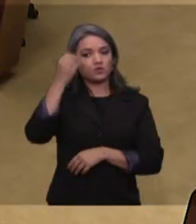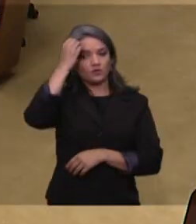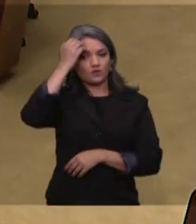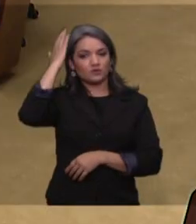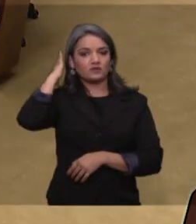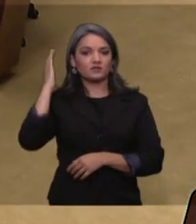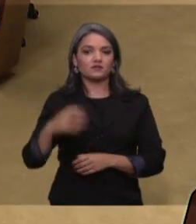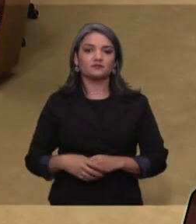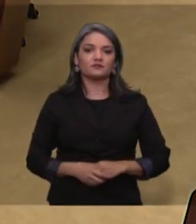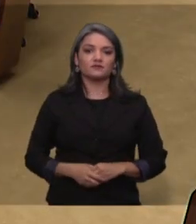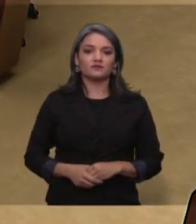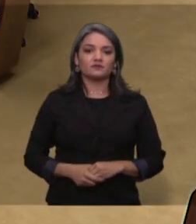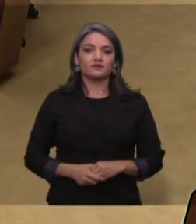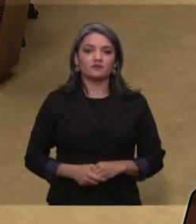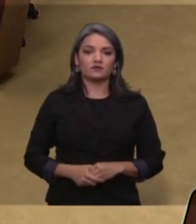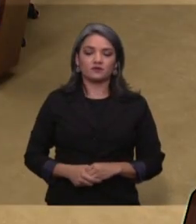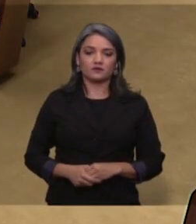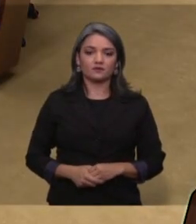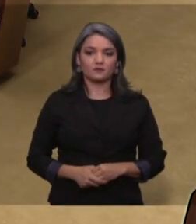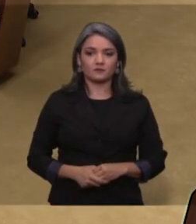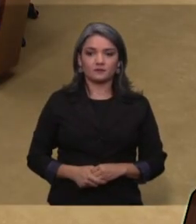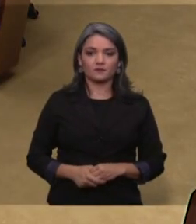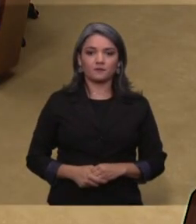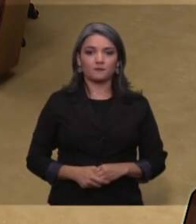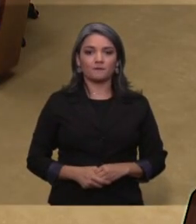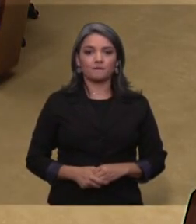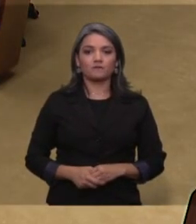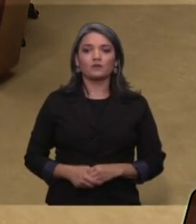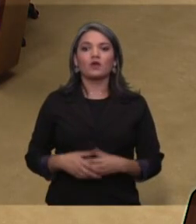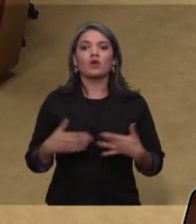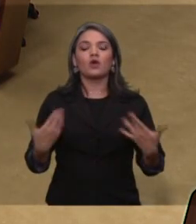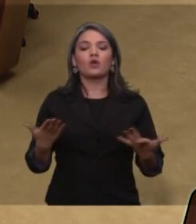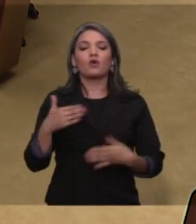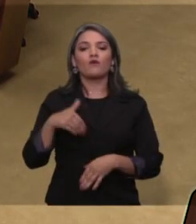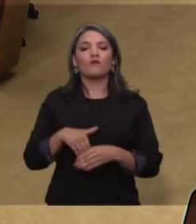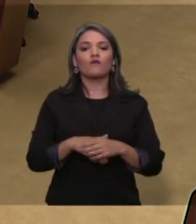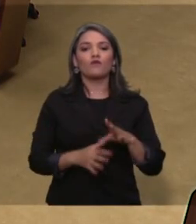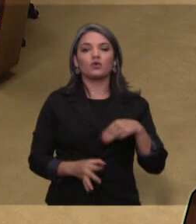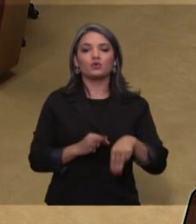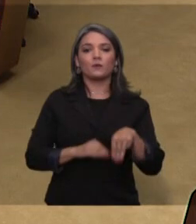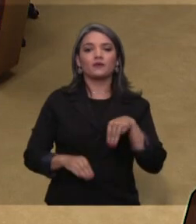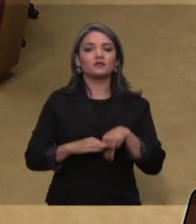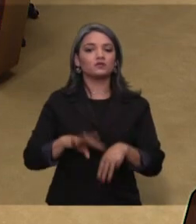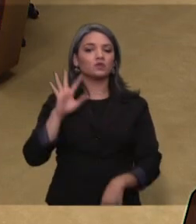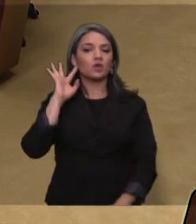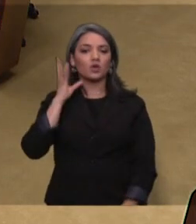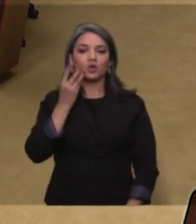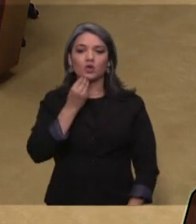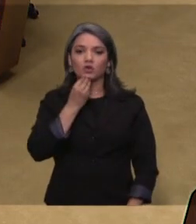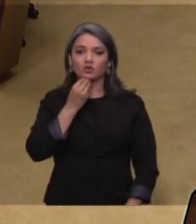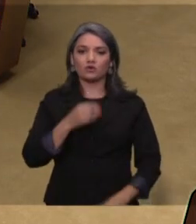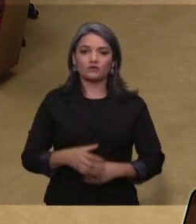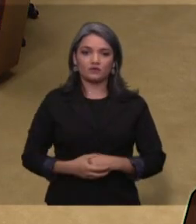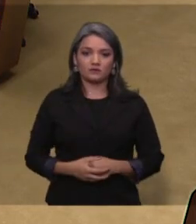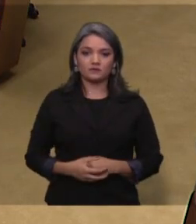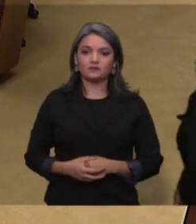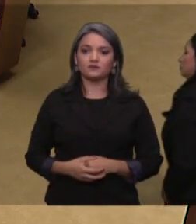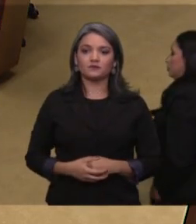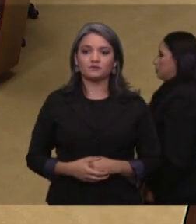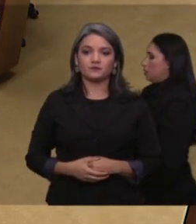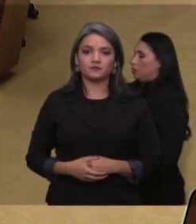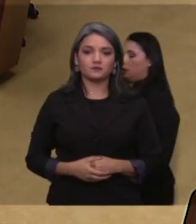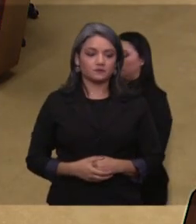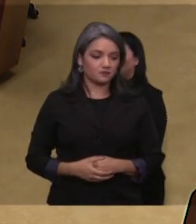voto. Muito obrigado, ministro Luiz Edson Fachin. Como voto é o ministro Dias Toffoli. Senhor presidente, cumprimento a Vossa